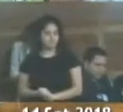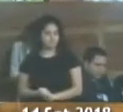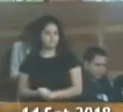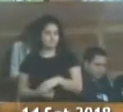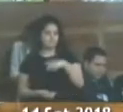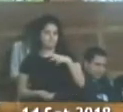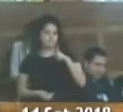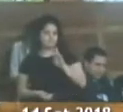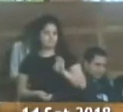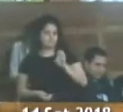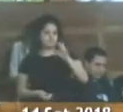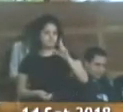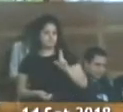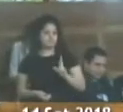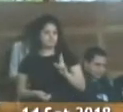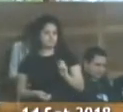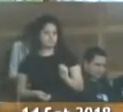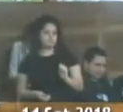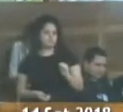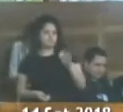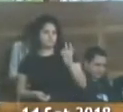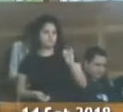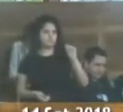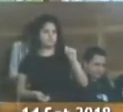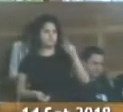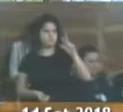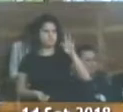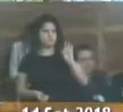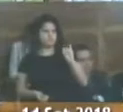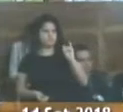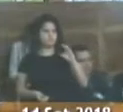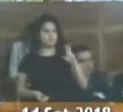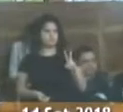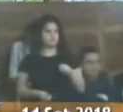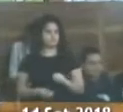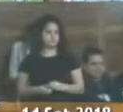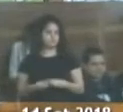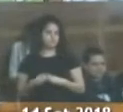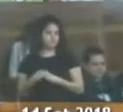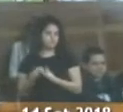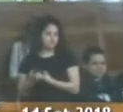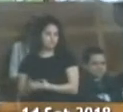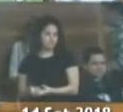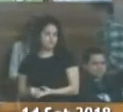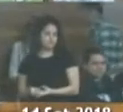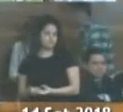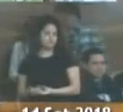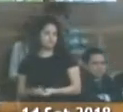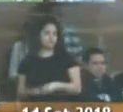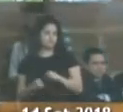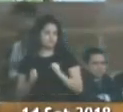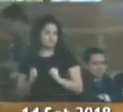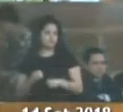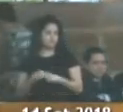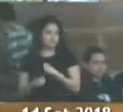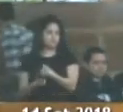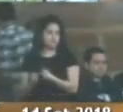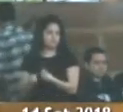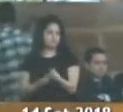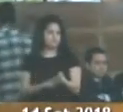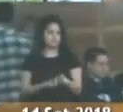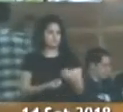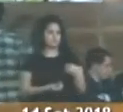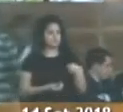prestativos e solidários uns com os outros, doando com franqueza aquilo que dispõe e que pode ser distribuído sem fazer